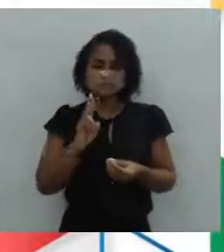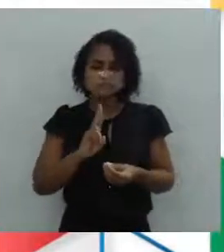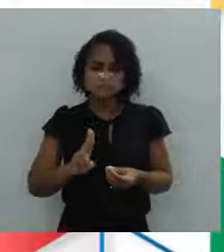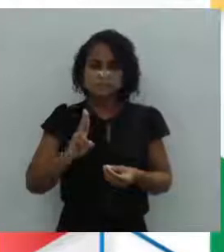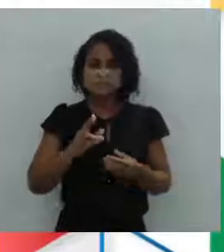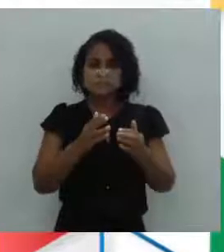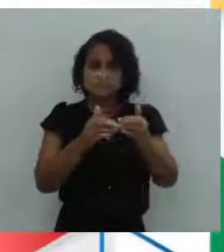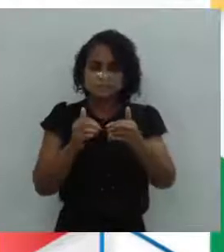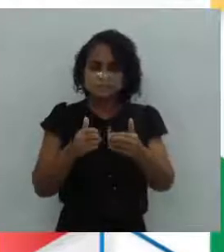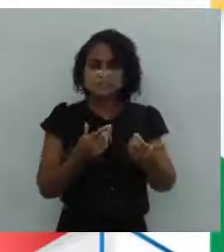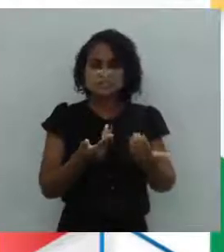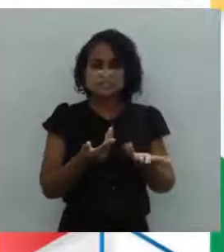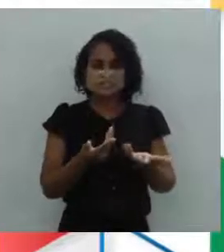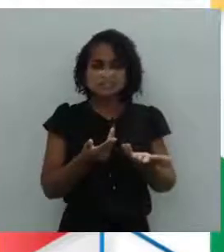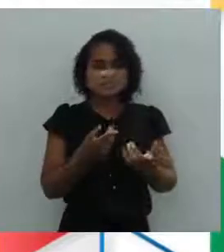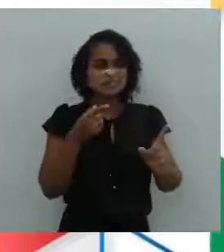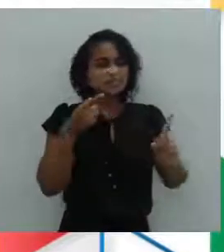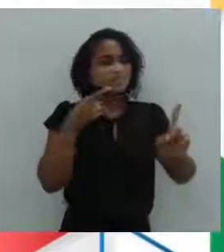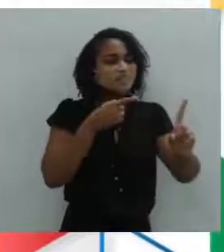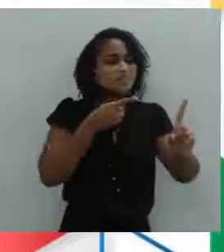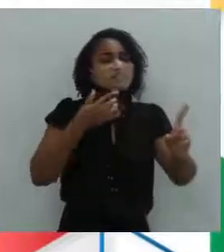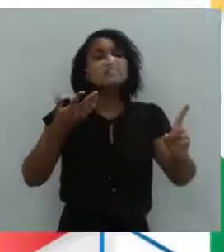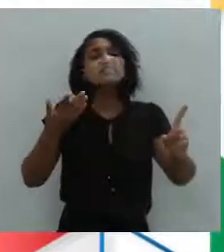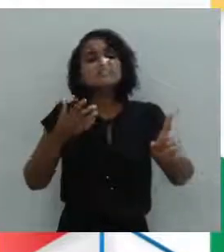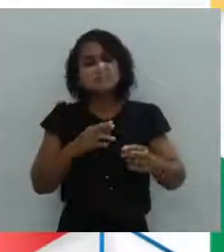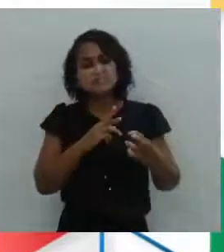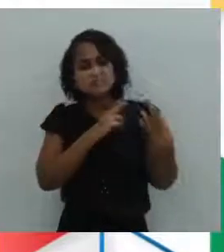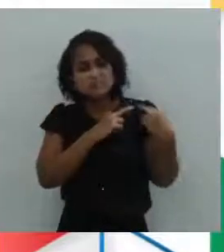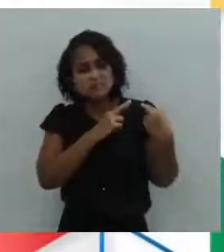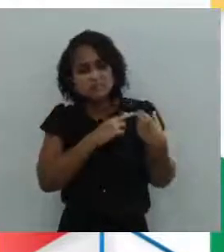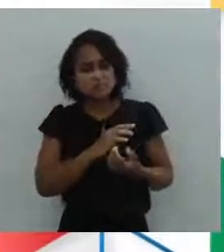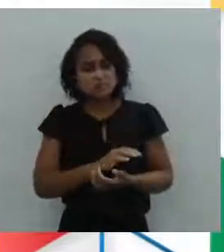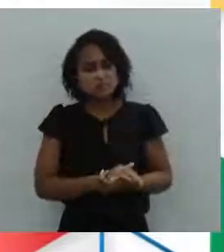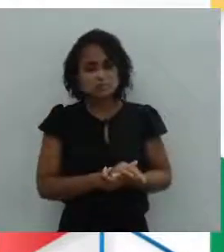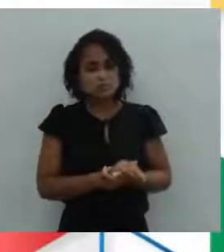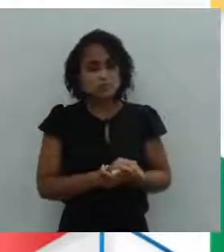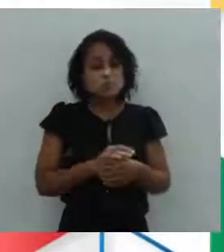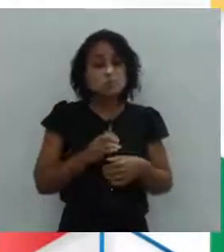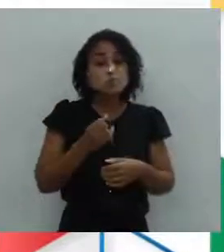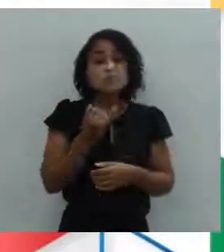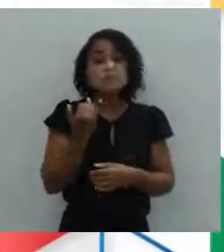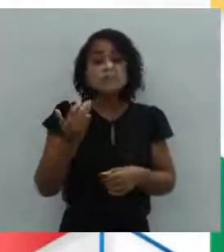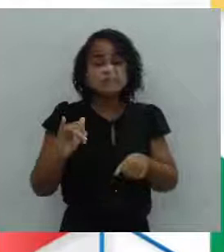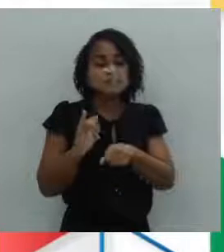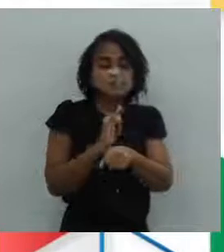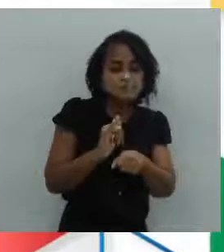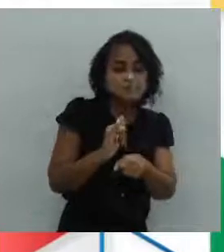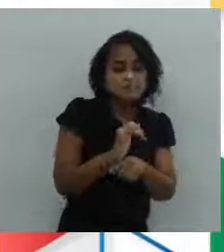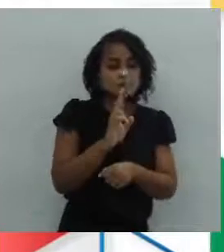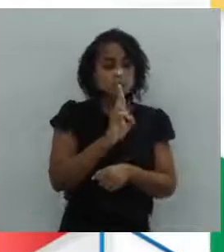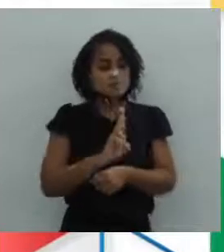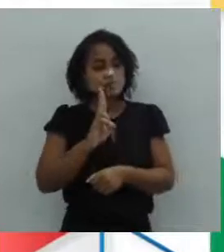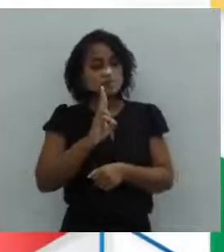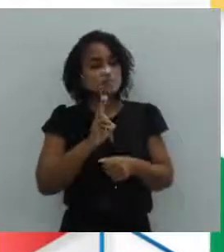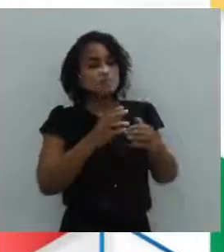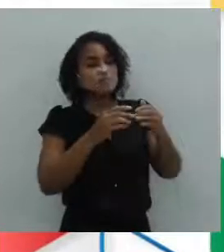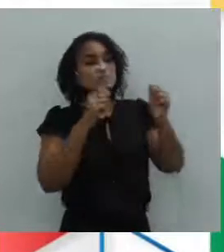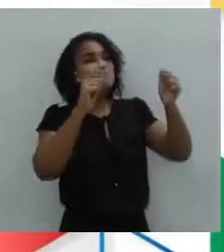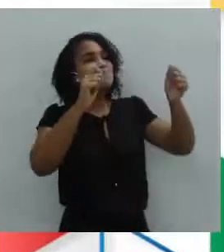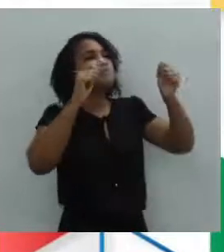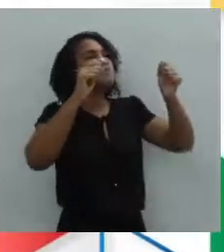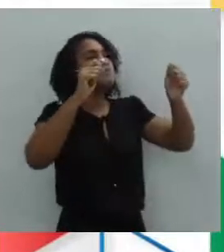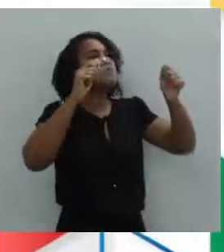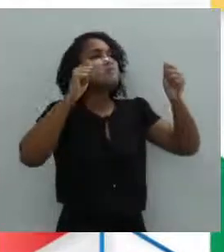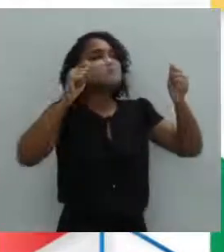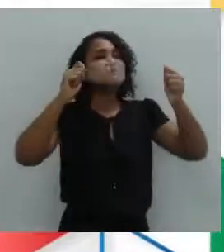solicitá-la? A quem devo solicitá-la? Que tipo de suporte posso utilizar para fazer valer a minha